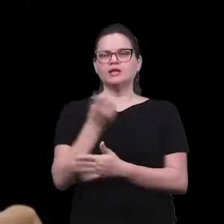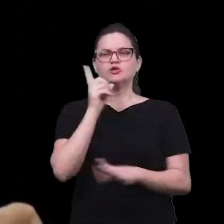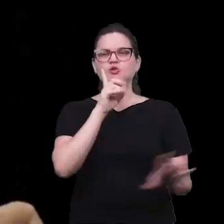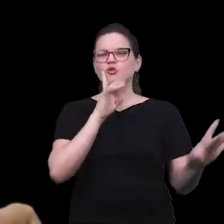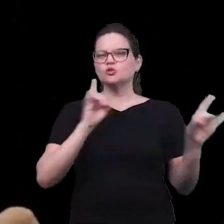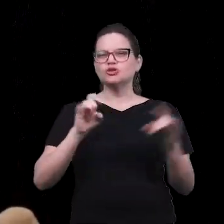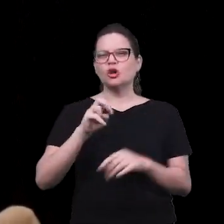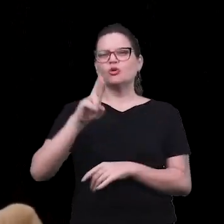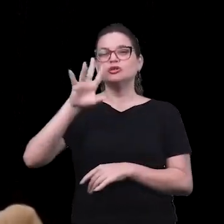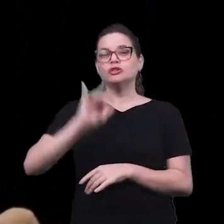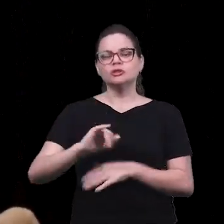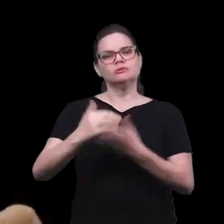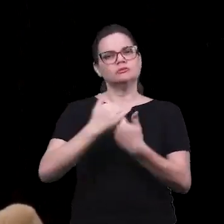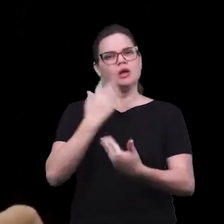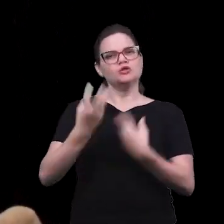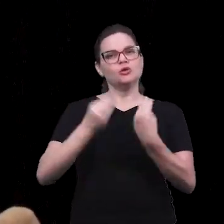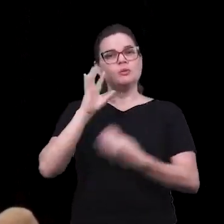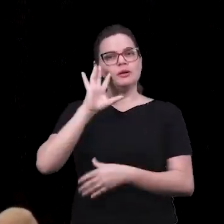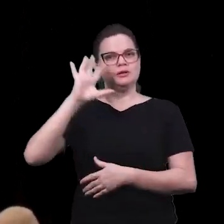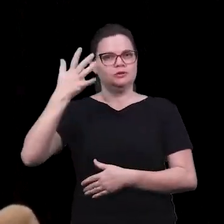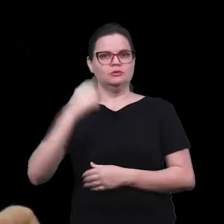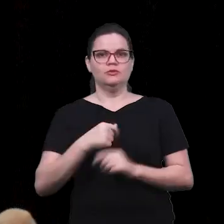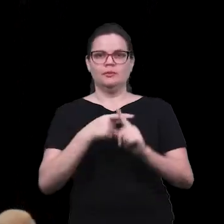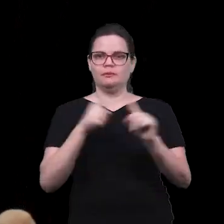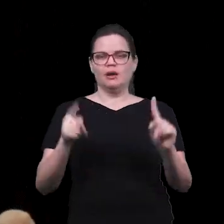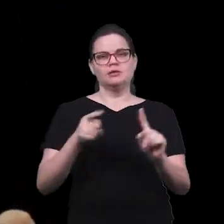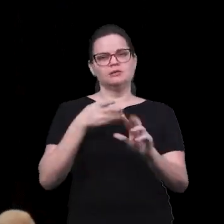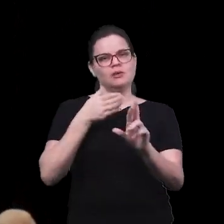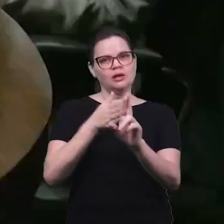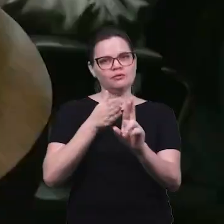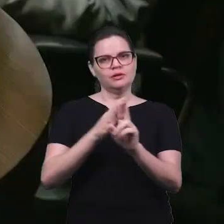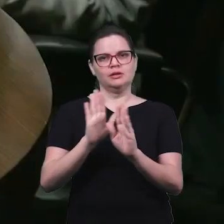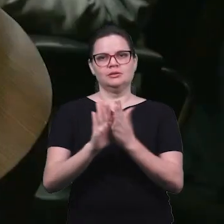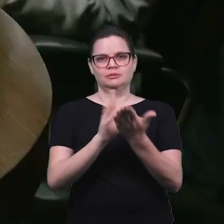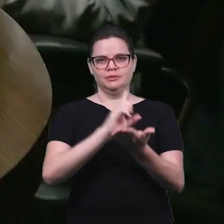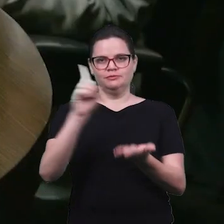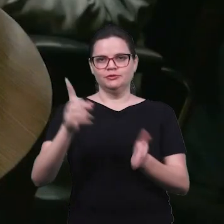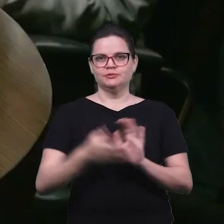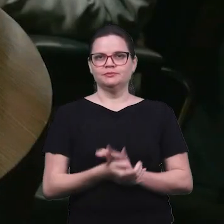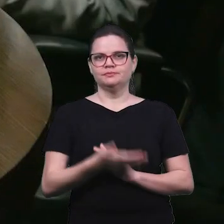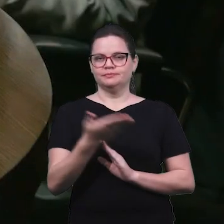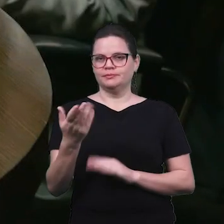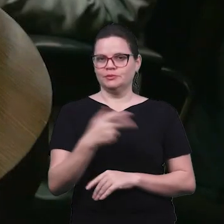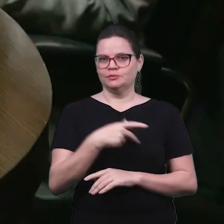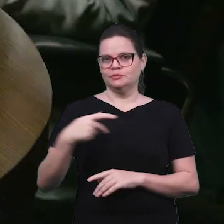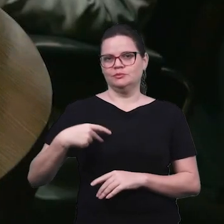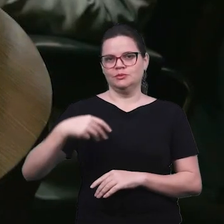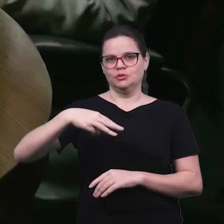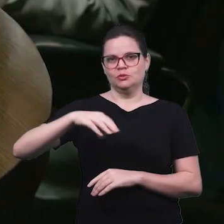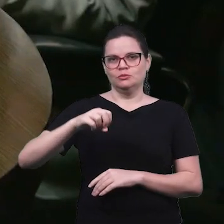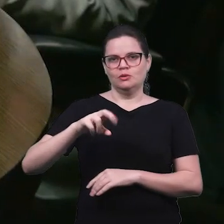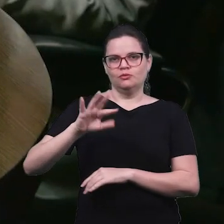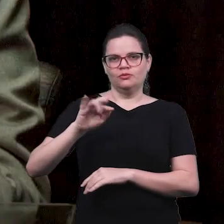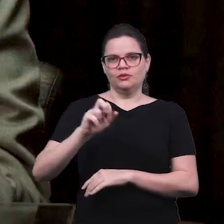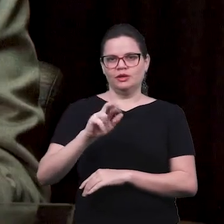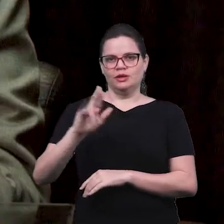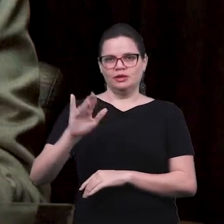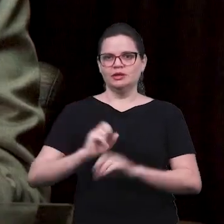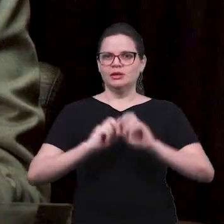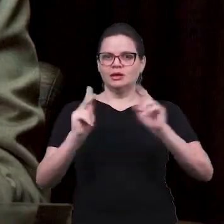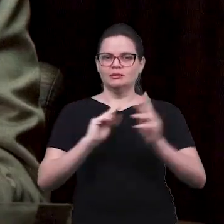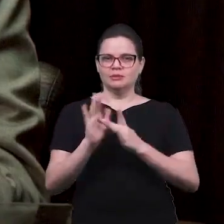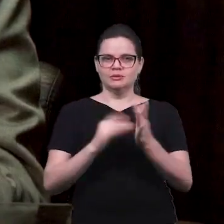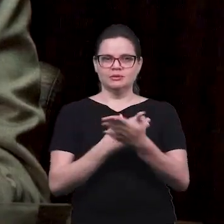dia, conforme a luz da palavra. E nesse programa, estamos aqui com o pastor Monferrari. Paz do Senhor, pastor. A paz do